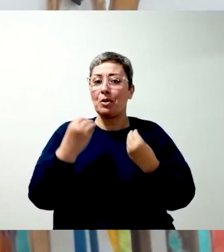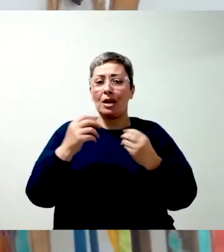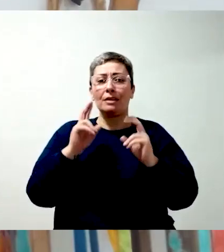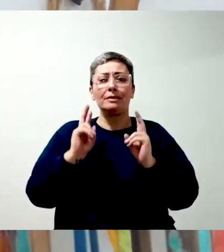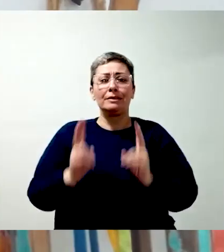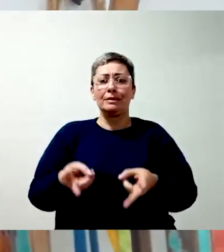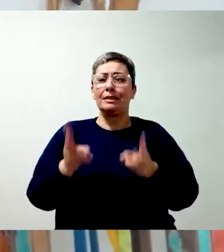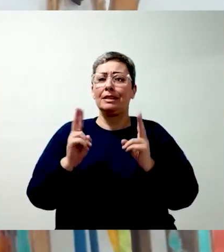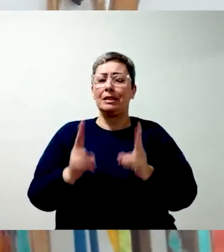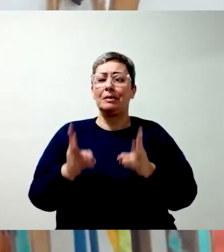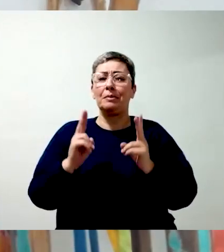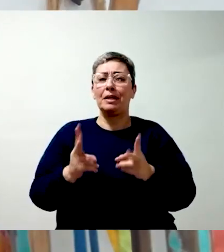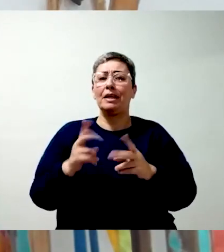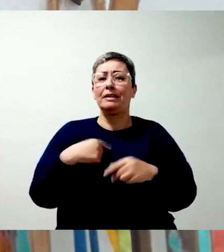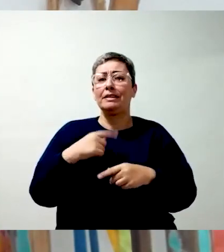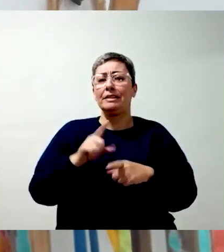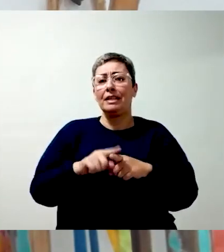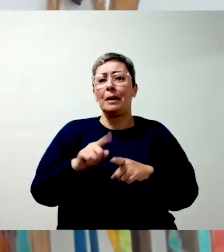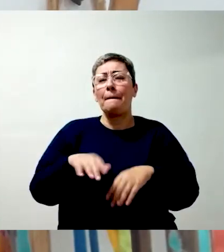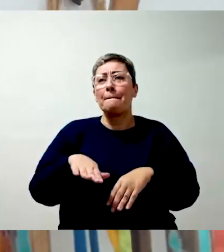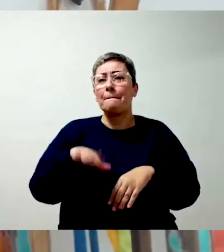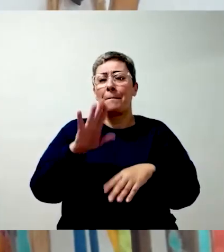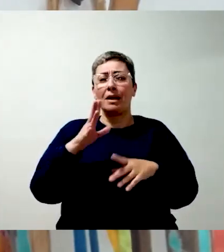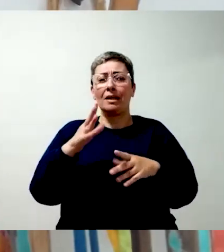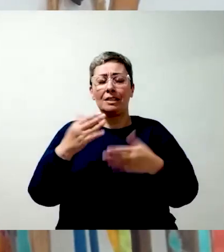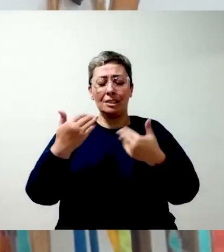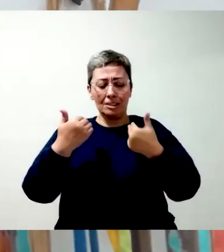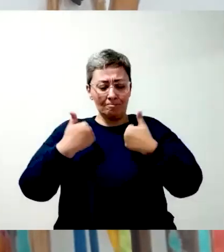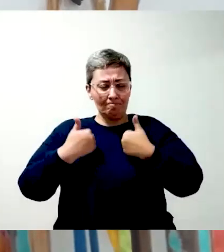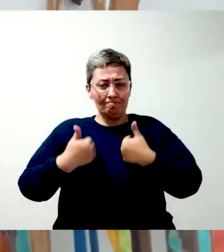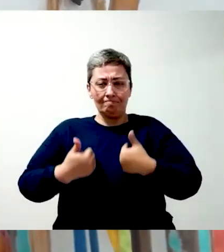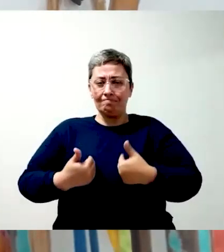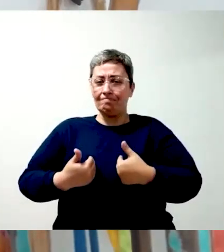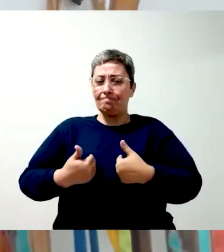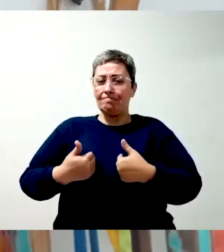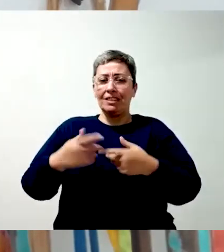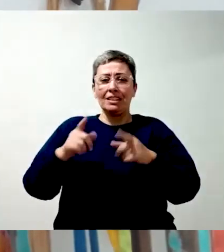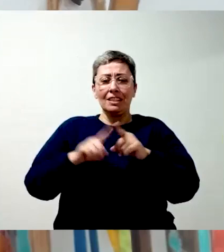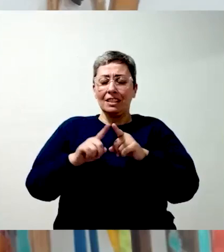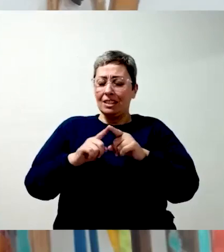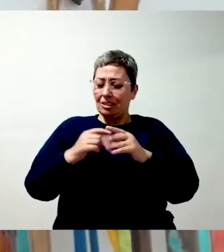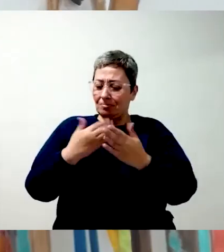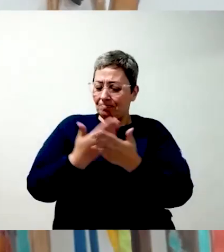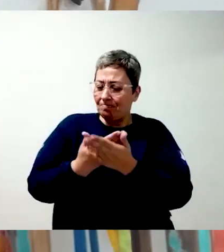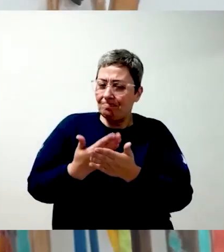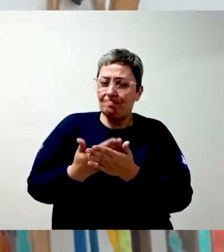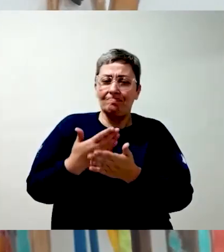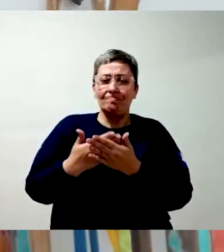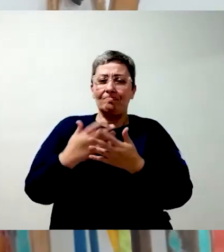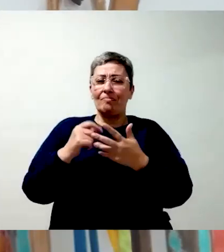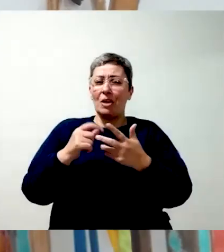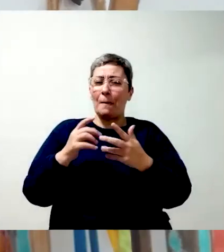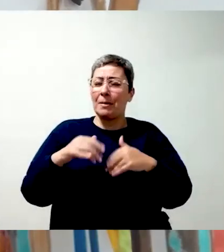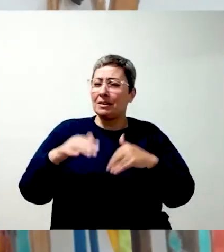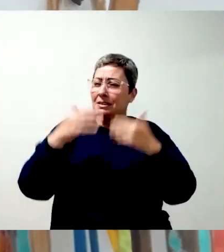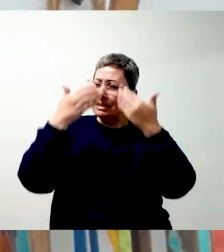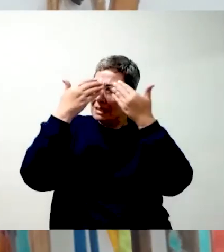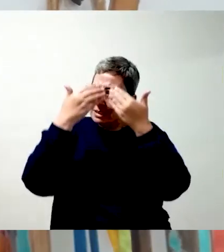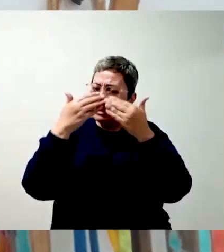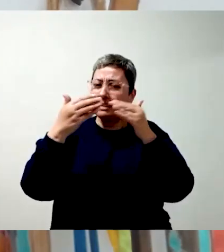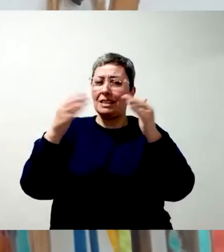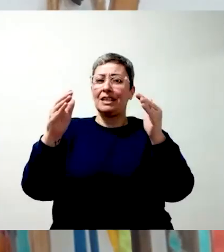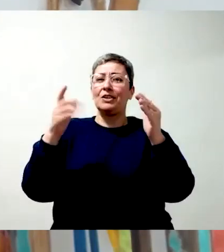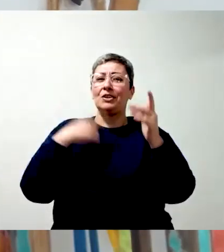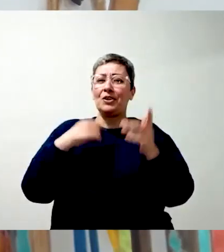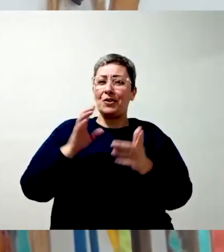porque toda vez que eu estou ainda mais inteira naquilo que eu faço, muito mais